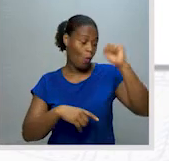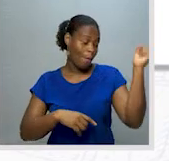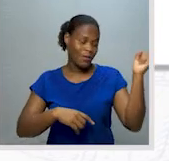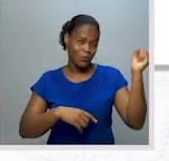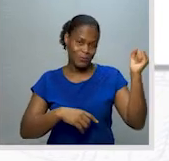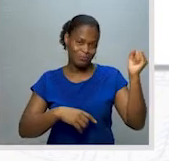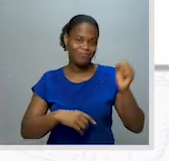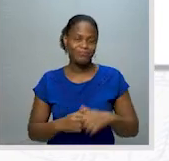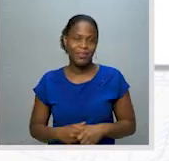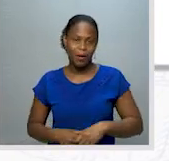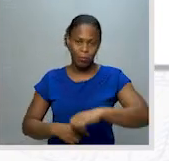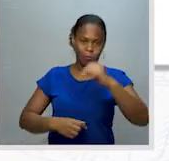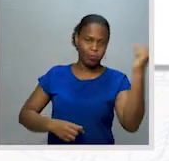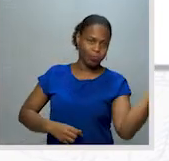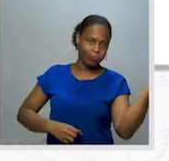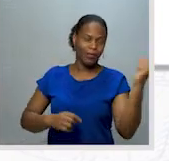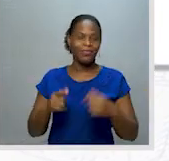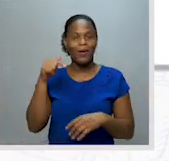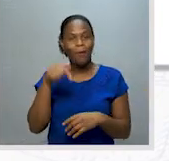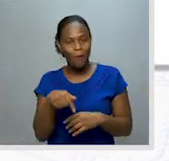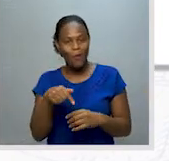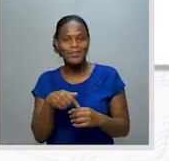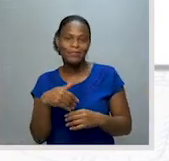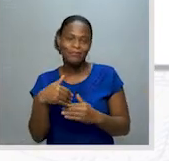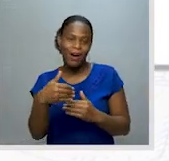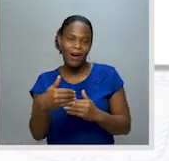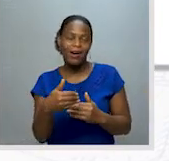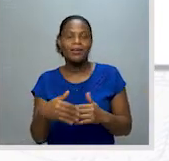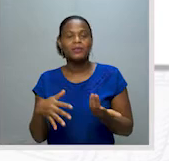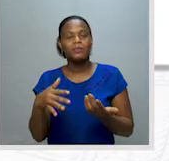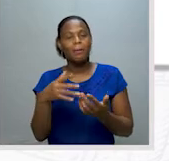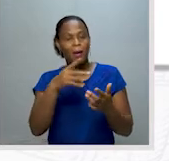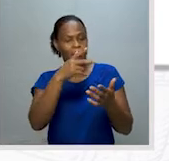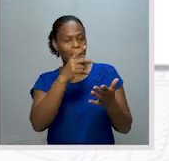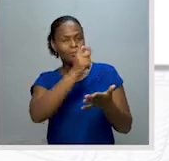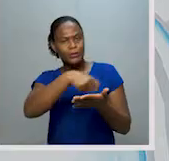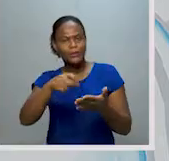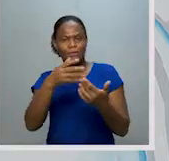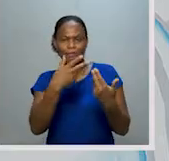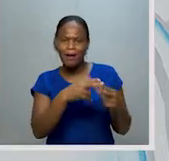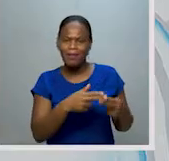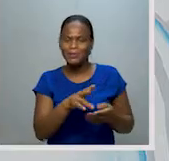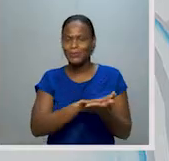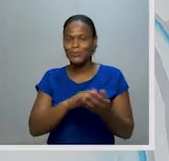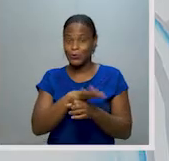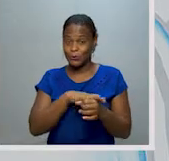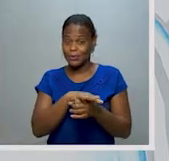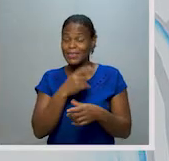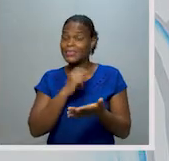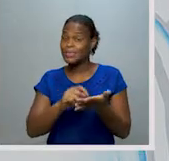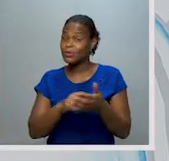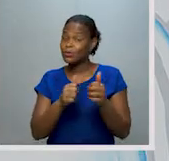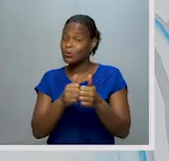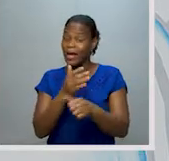vamos utilizá-los para preenchermos várias situações de exercícios antes